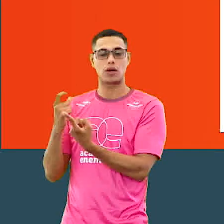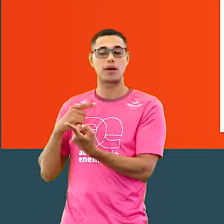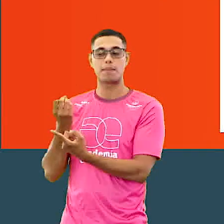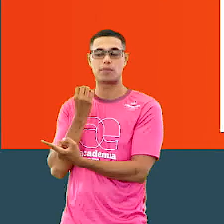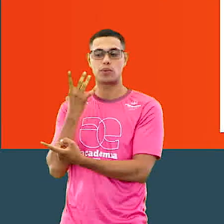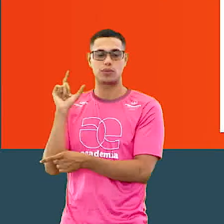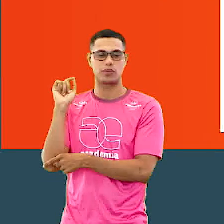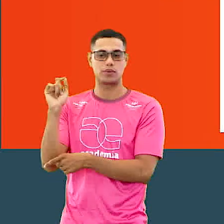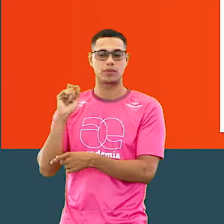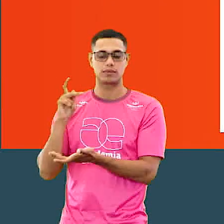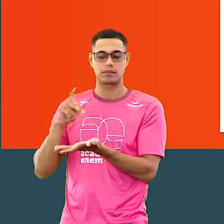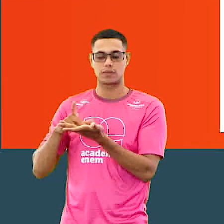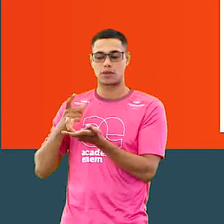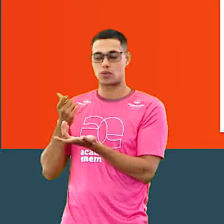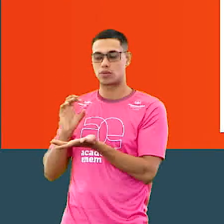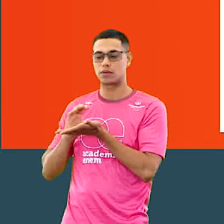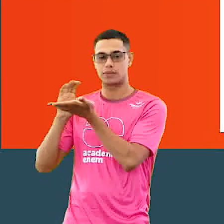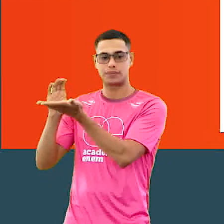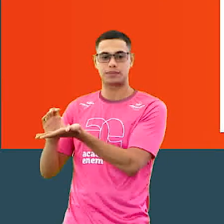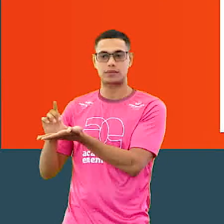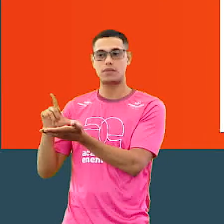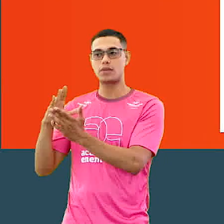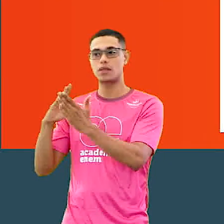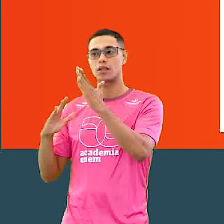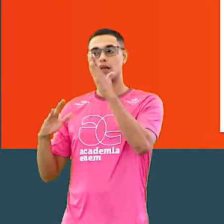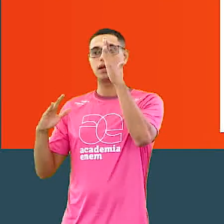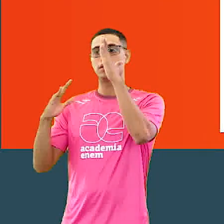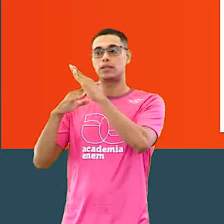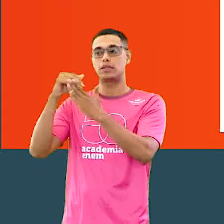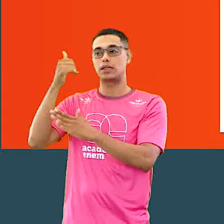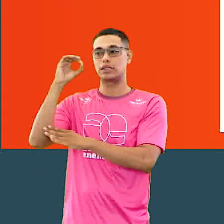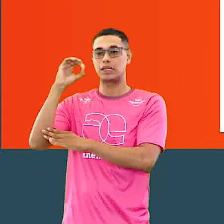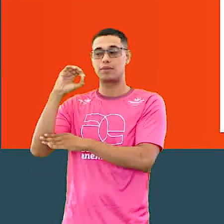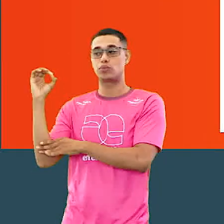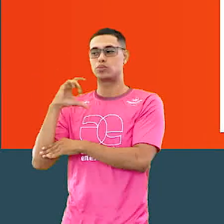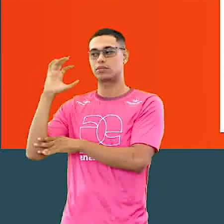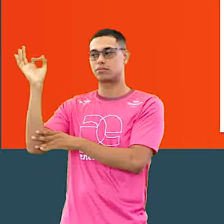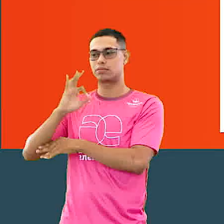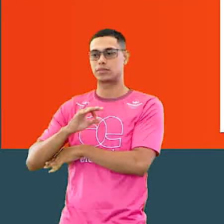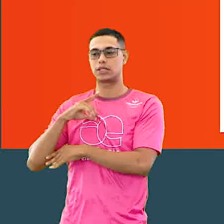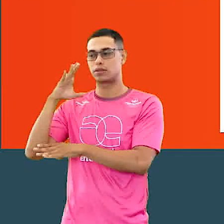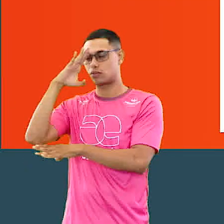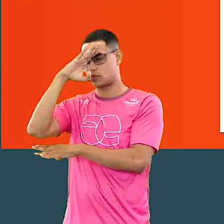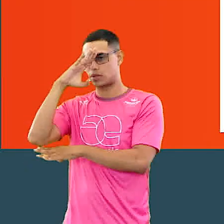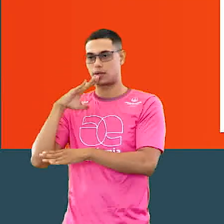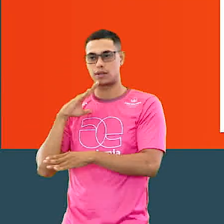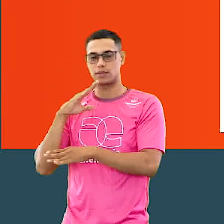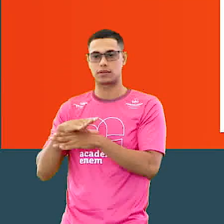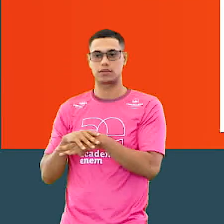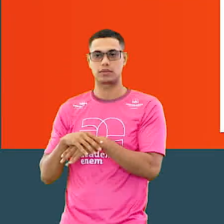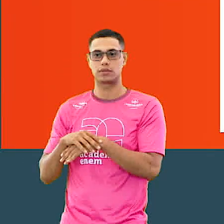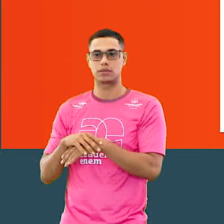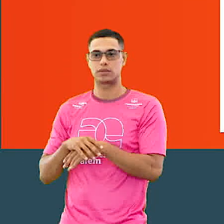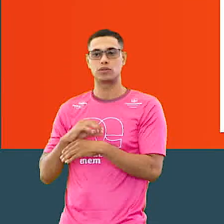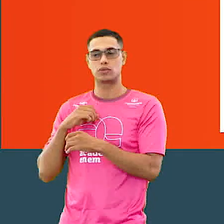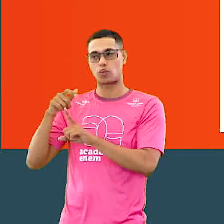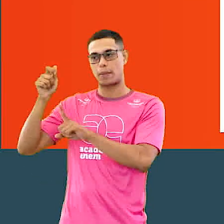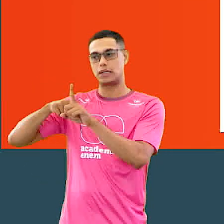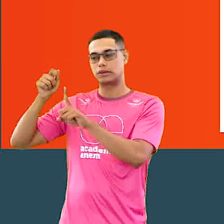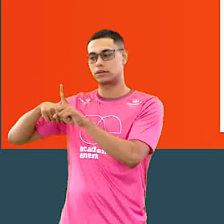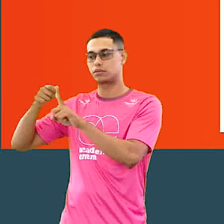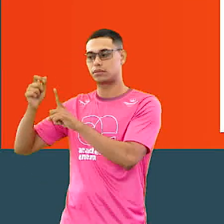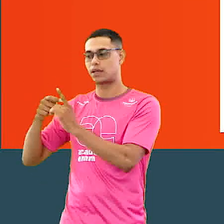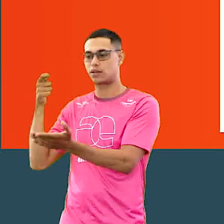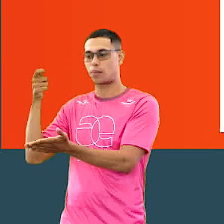Que os financiamentos, eles chegam a ser 100% da mensalidade. Chega a ser 100%.